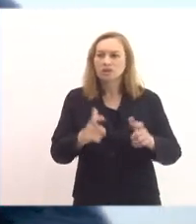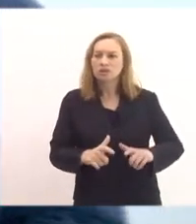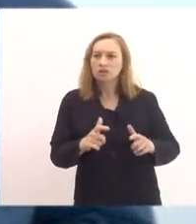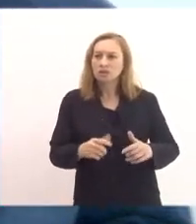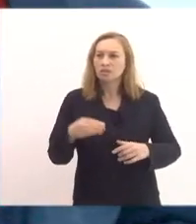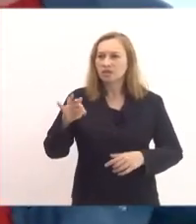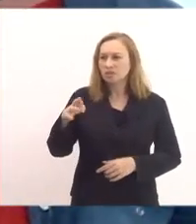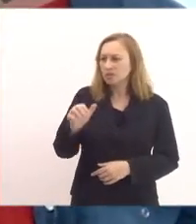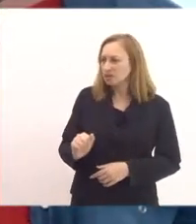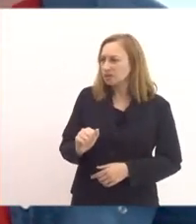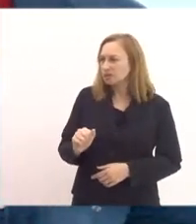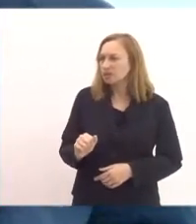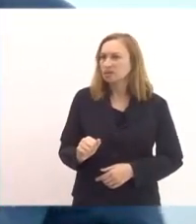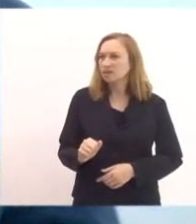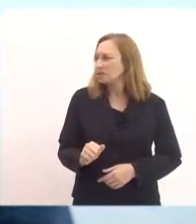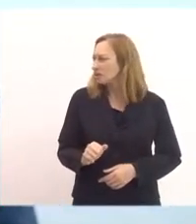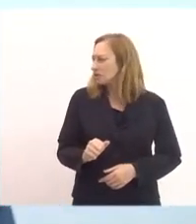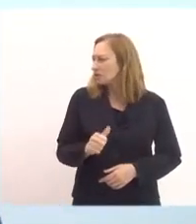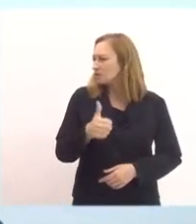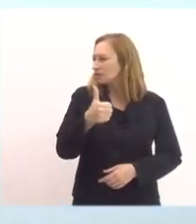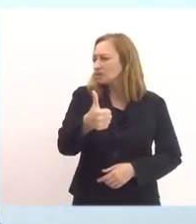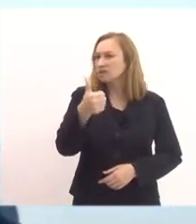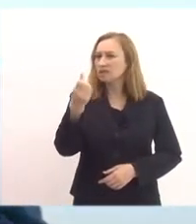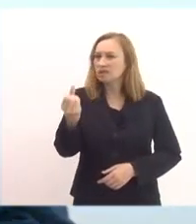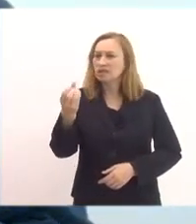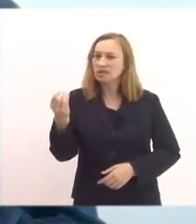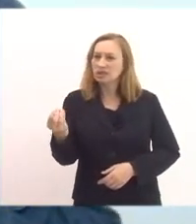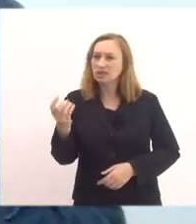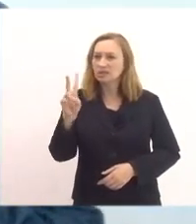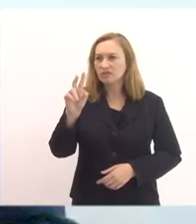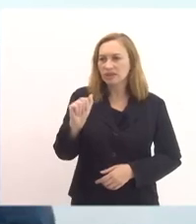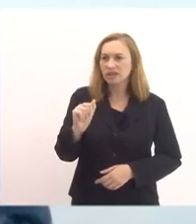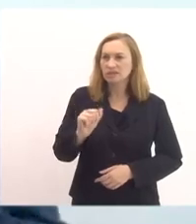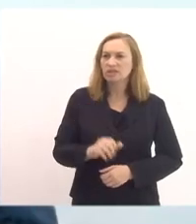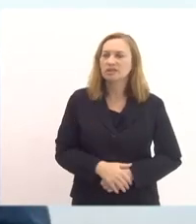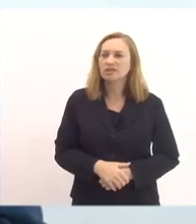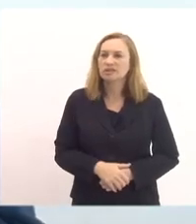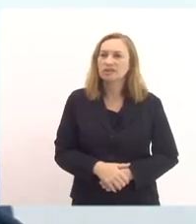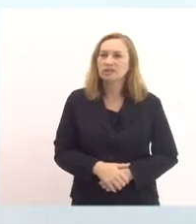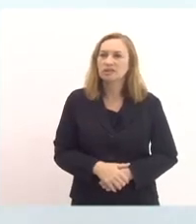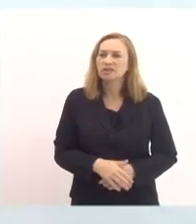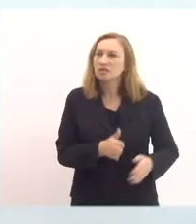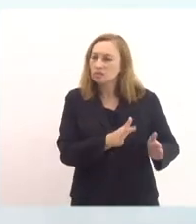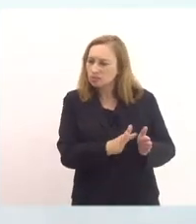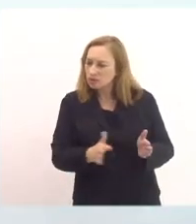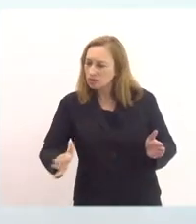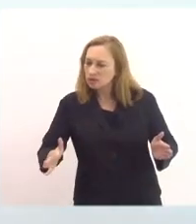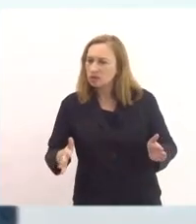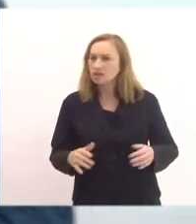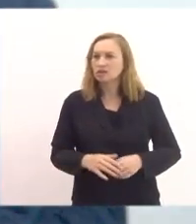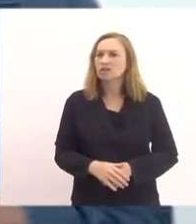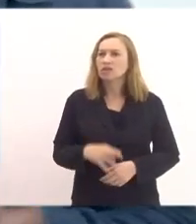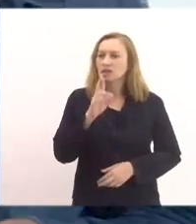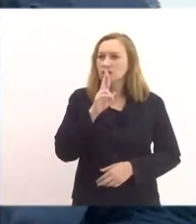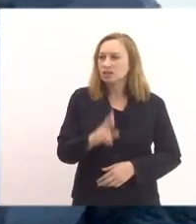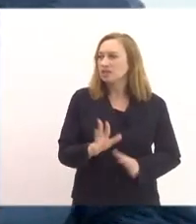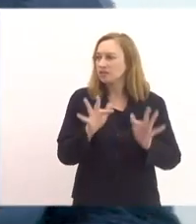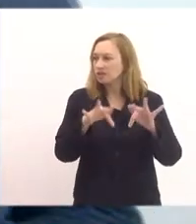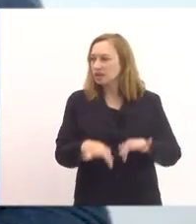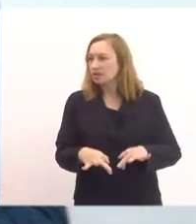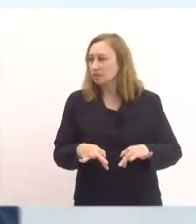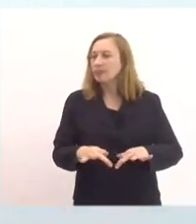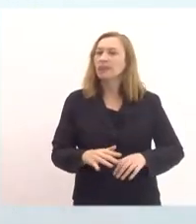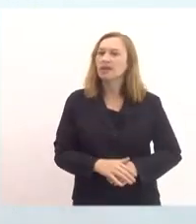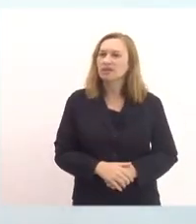foi disponibilizada 160 vagas. Posteriormente, durante o processo seletivo, no resultado final, foi